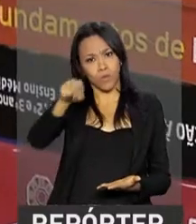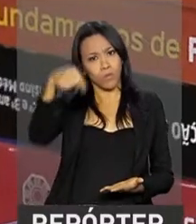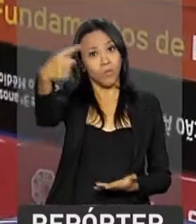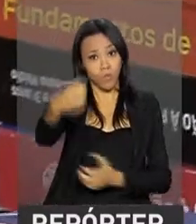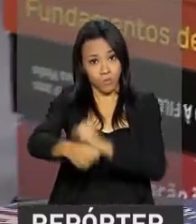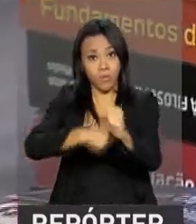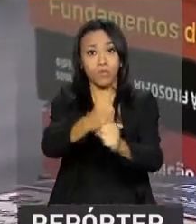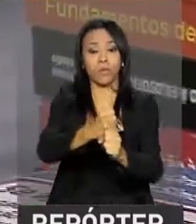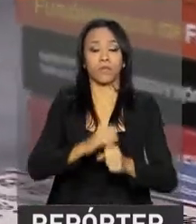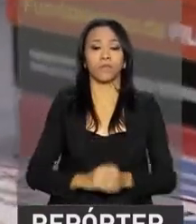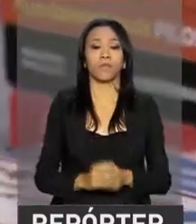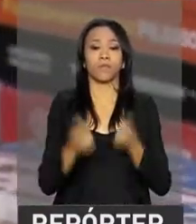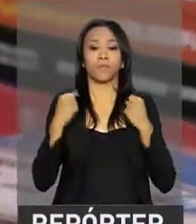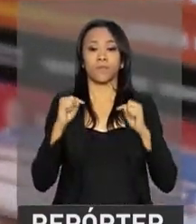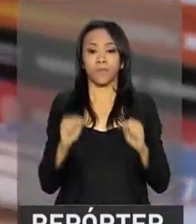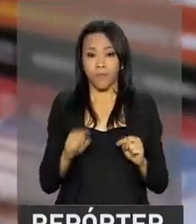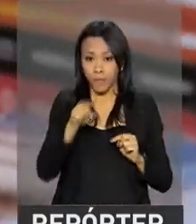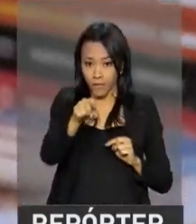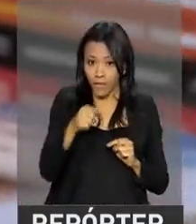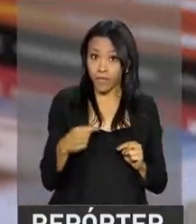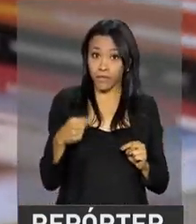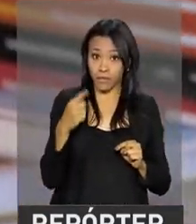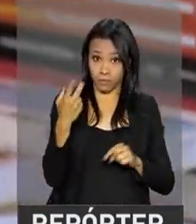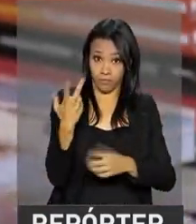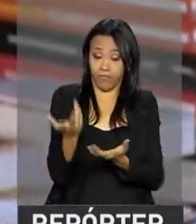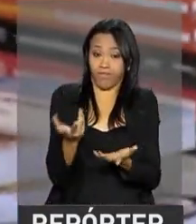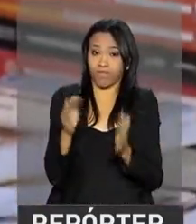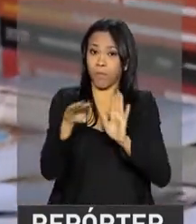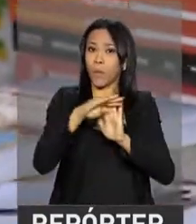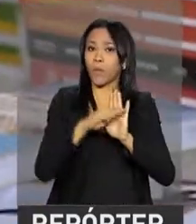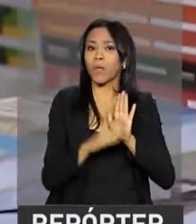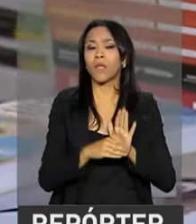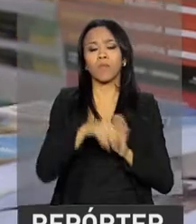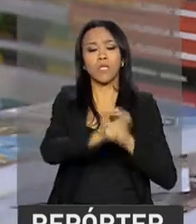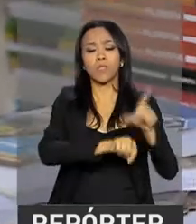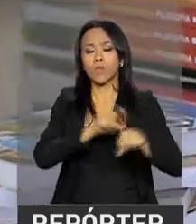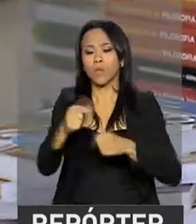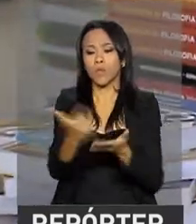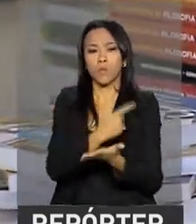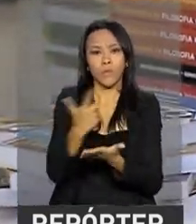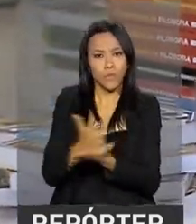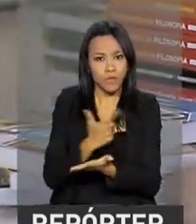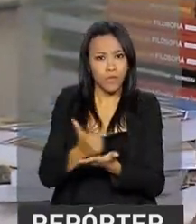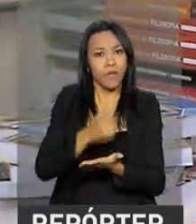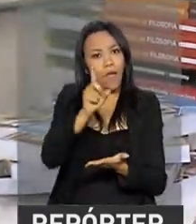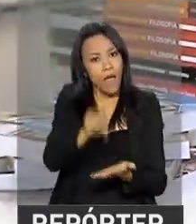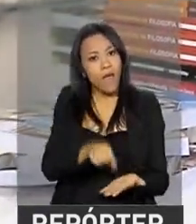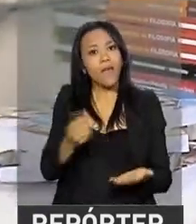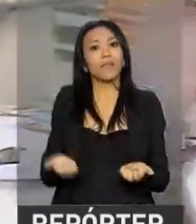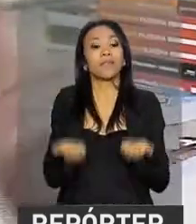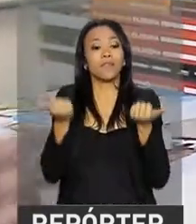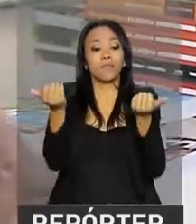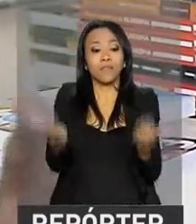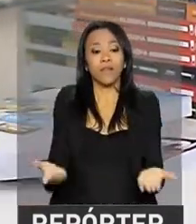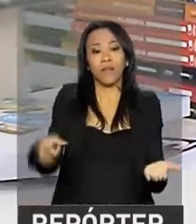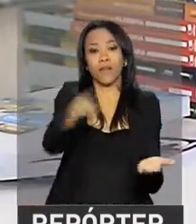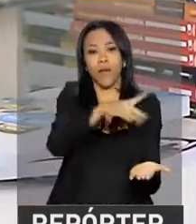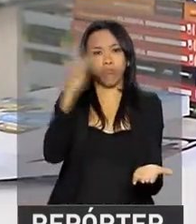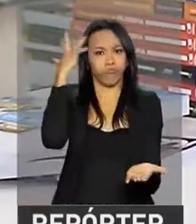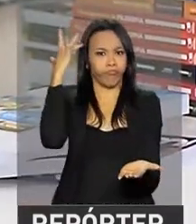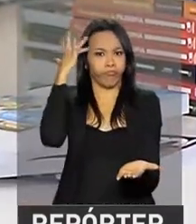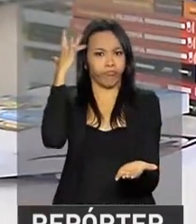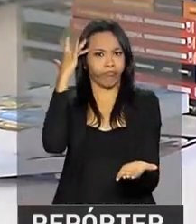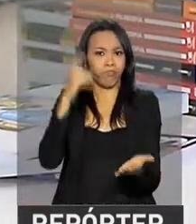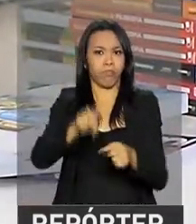o programa do livro didático é uma política pública que amplie o acesso dos alunos a materiais didáticos de qualidade é o que